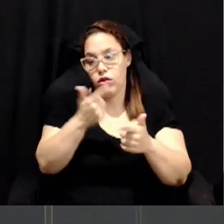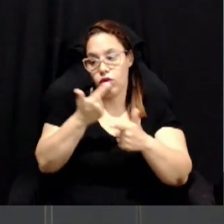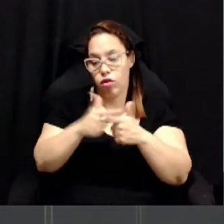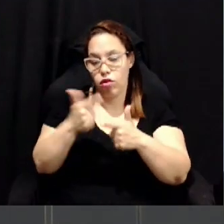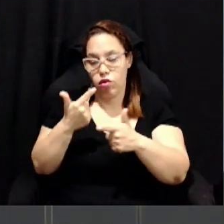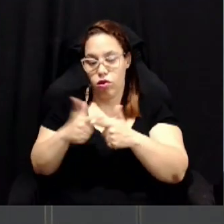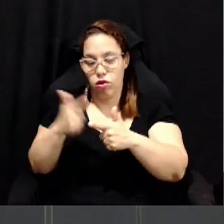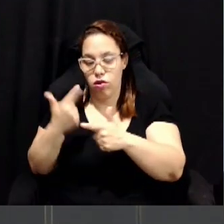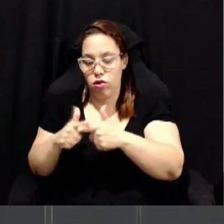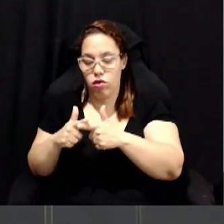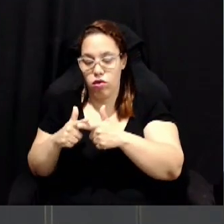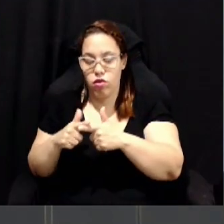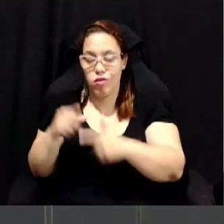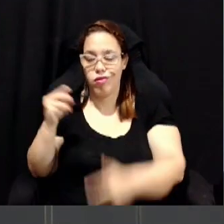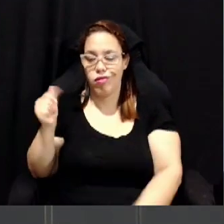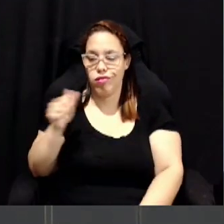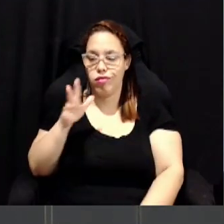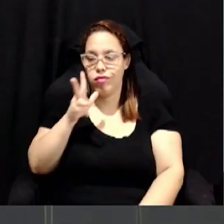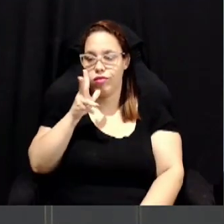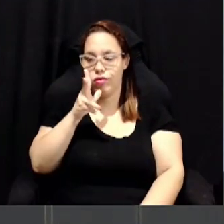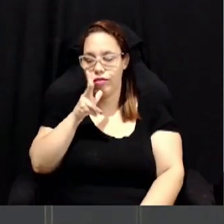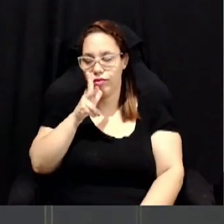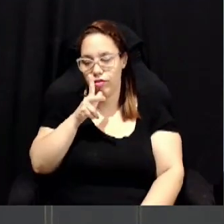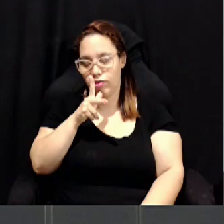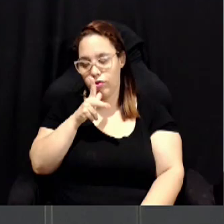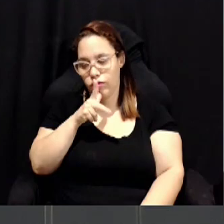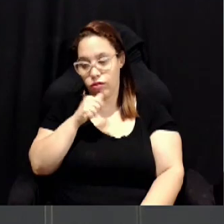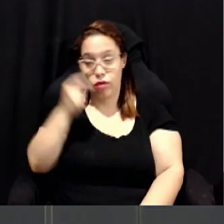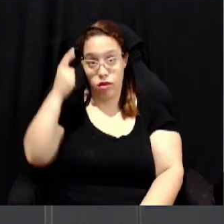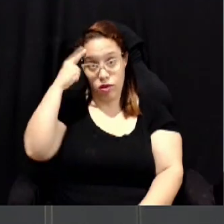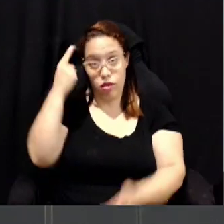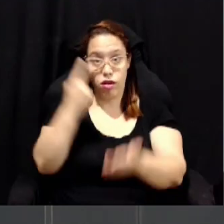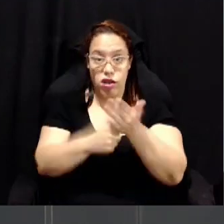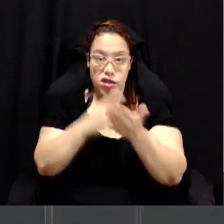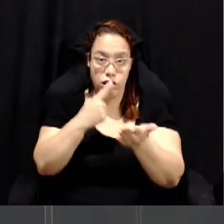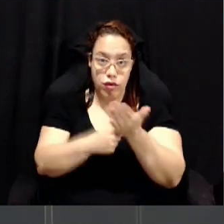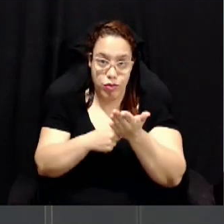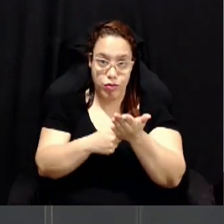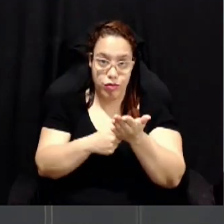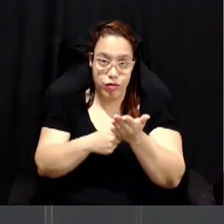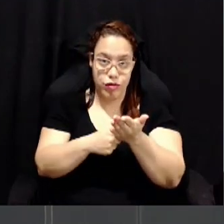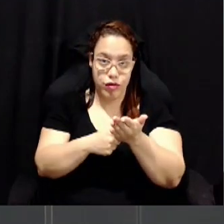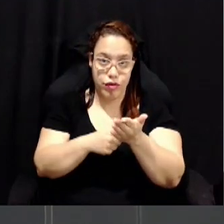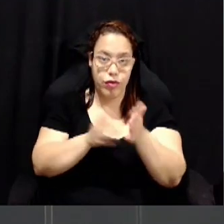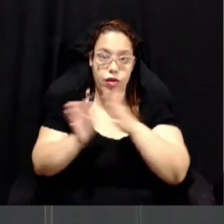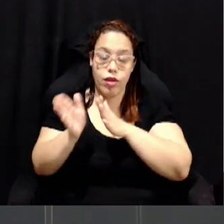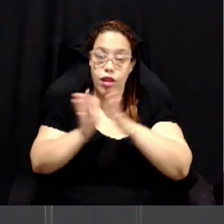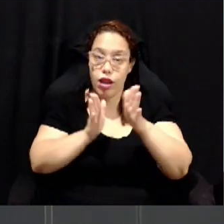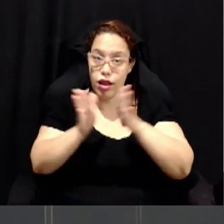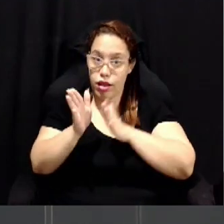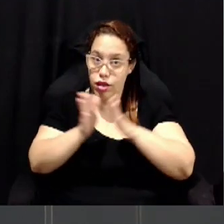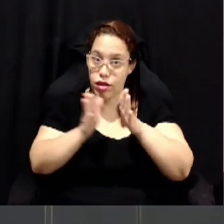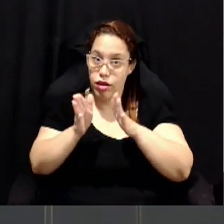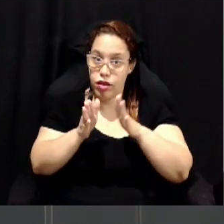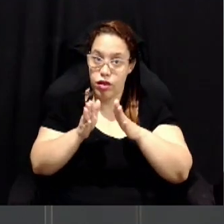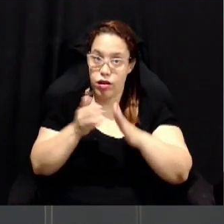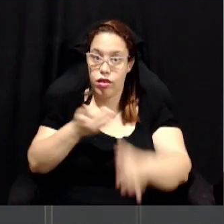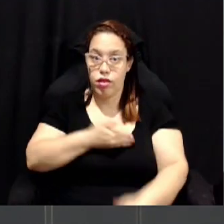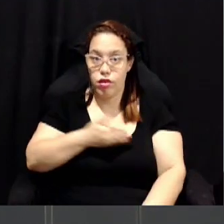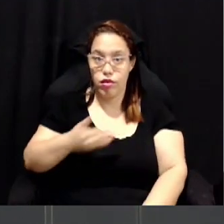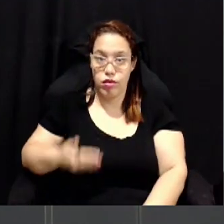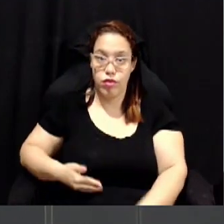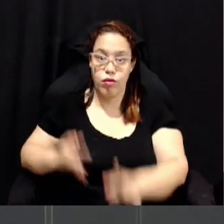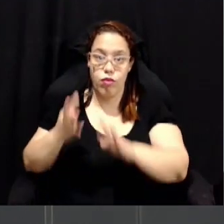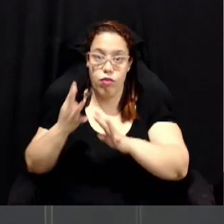isso leva tempo, né? Quando você pensa que você precisa agendar esse exame, né? Ter acesso, né? Se for rede pública, as filas são